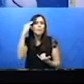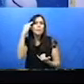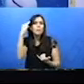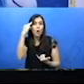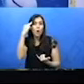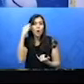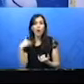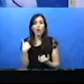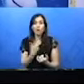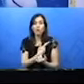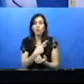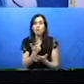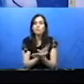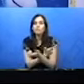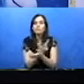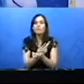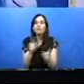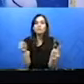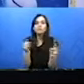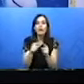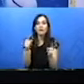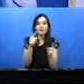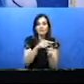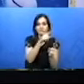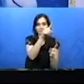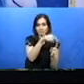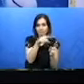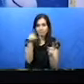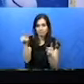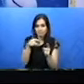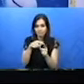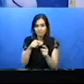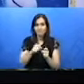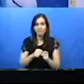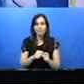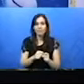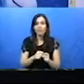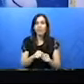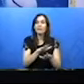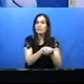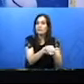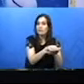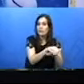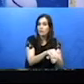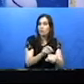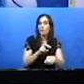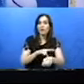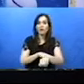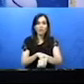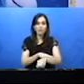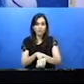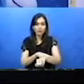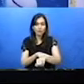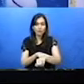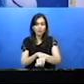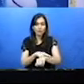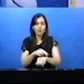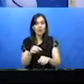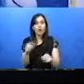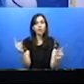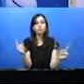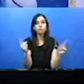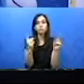os pares. Olha que legal! Aqui nós temos tartaruga verde. E o par, ó,